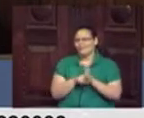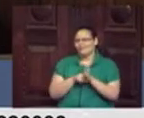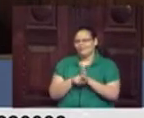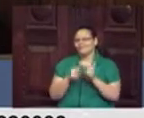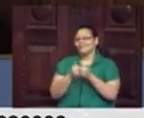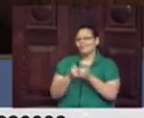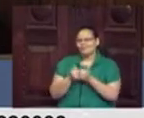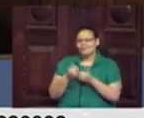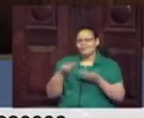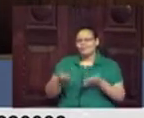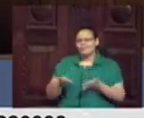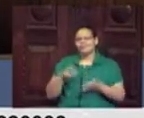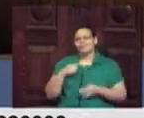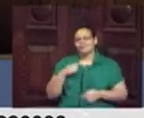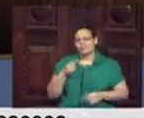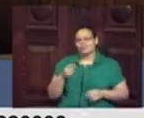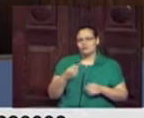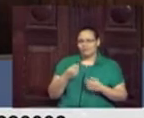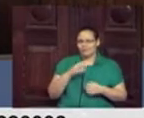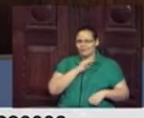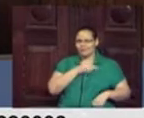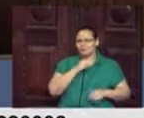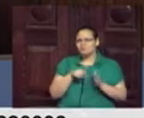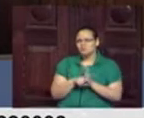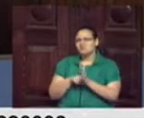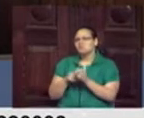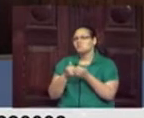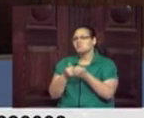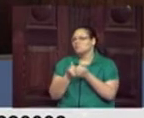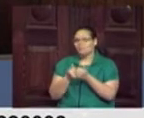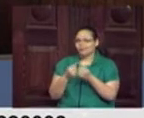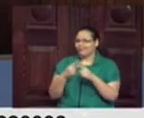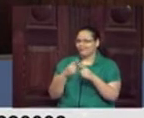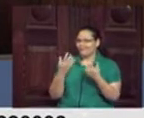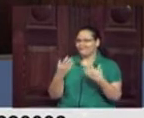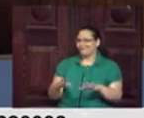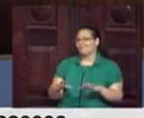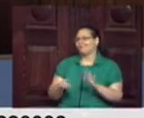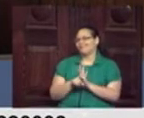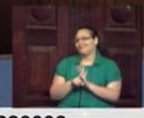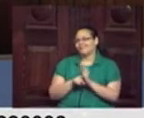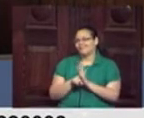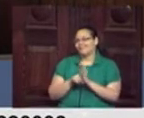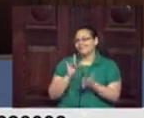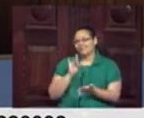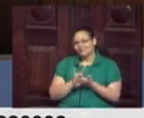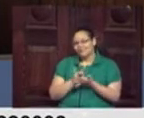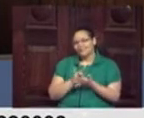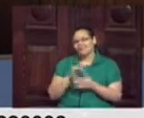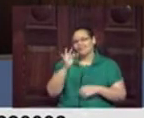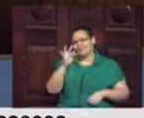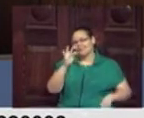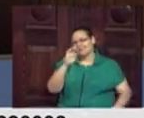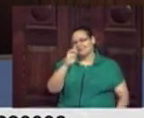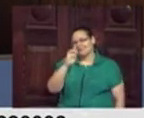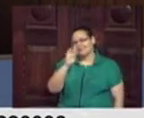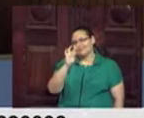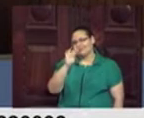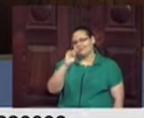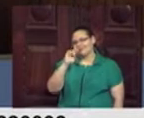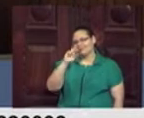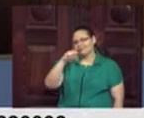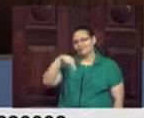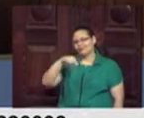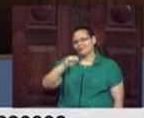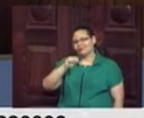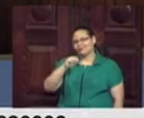Por que não tem uma agência independente fiscalizando os ônibus? Porque não querem ser fiscalizados. Na verdade, a FETransport é a agência